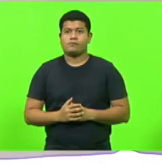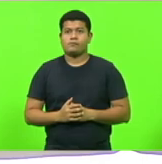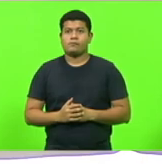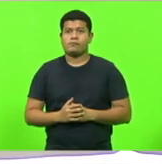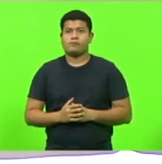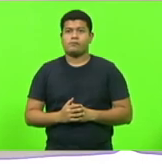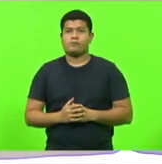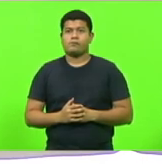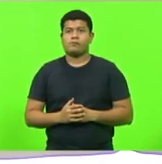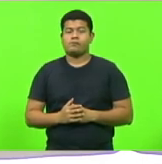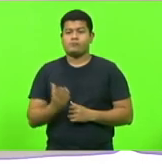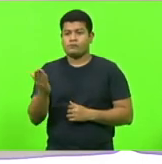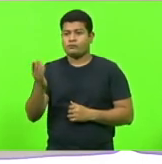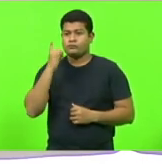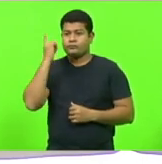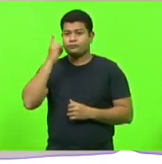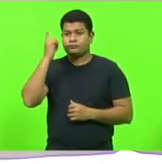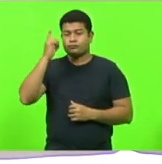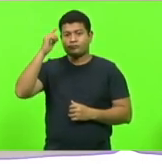Pois não, deputado Adrianinho?